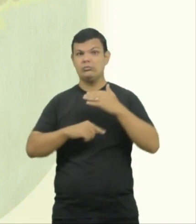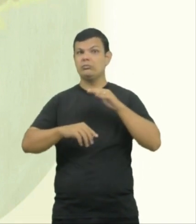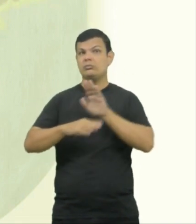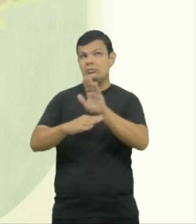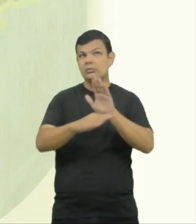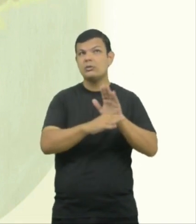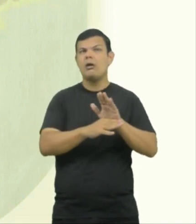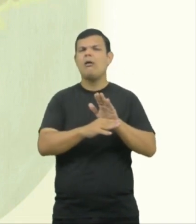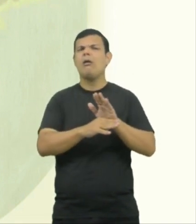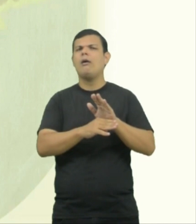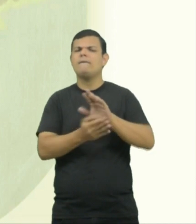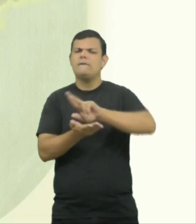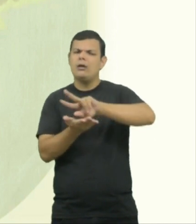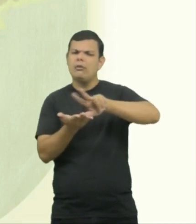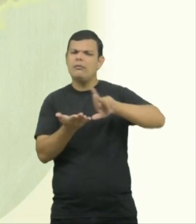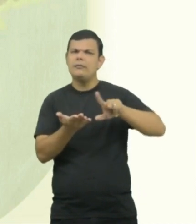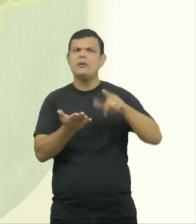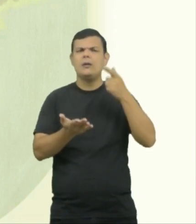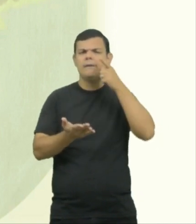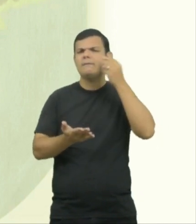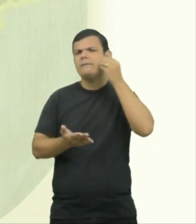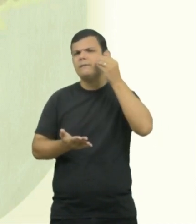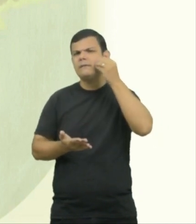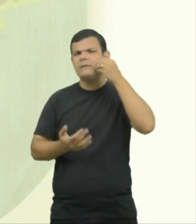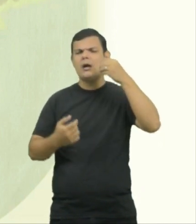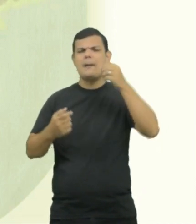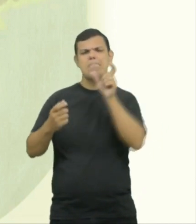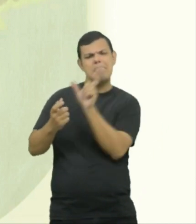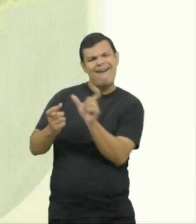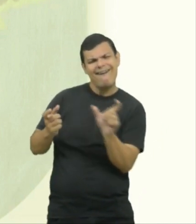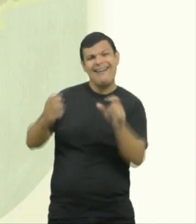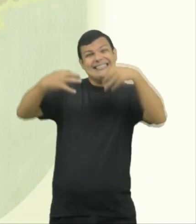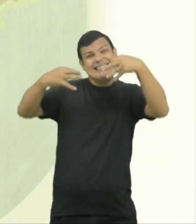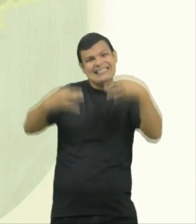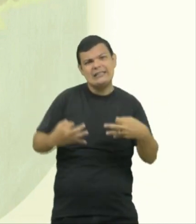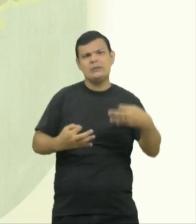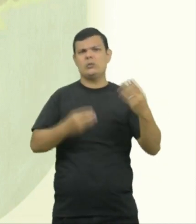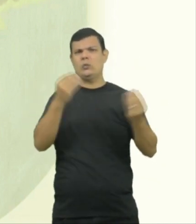Chegou a dica de Leandro.